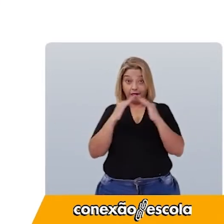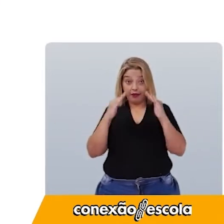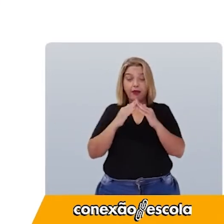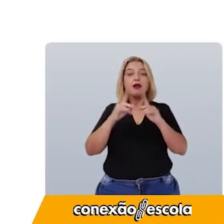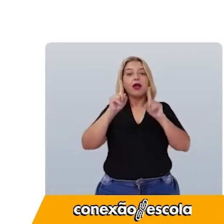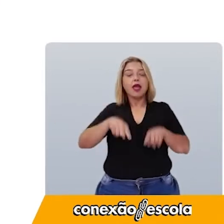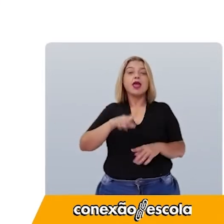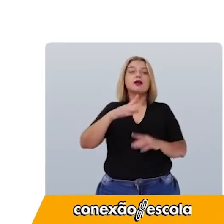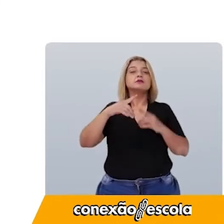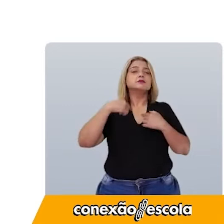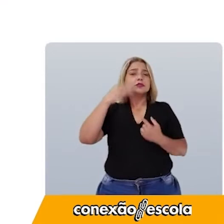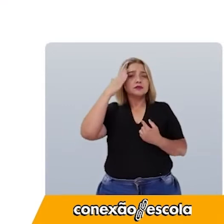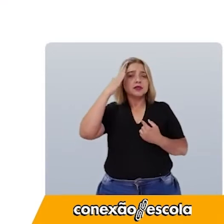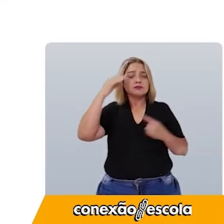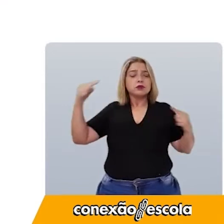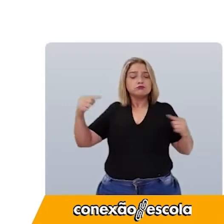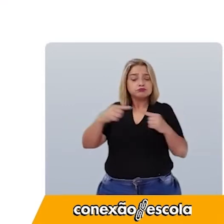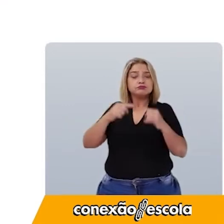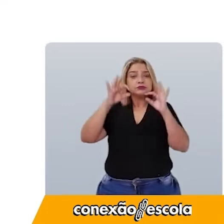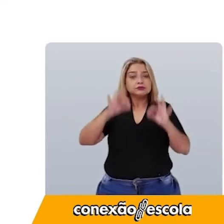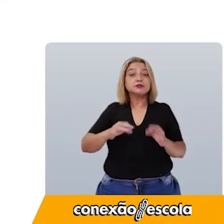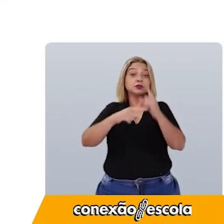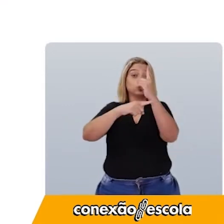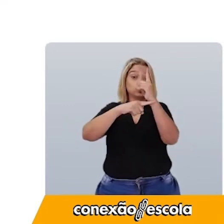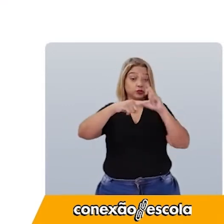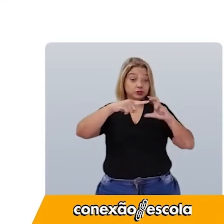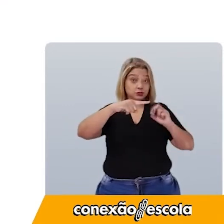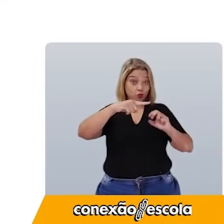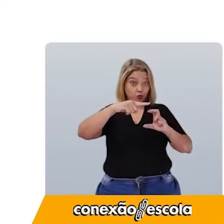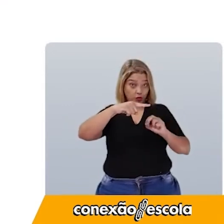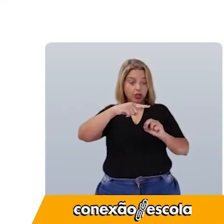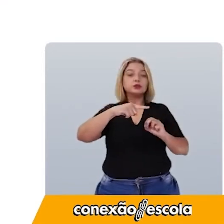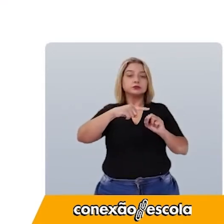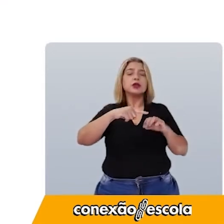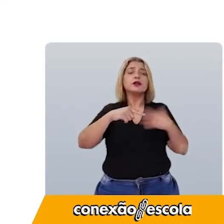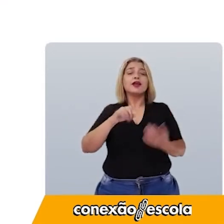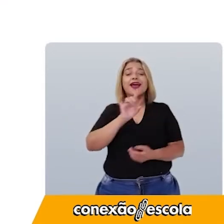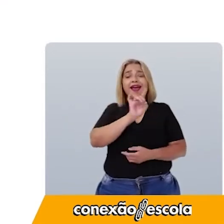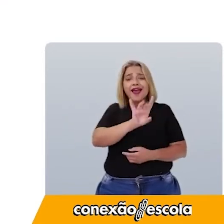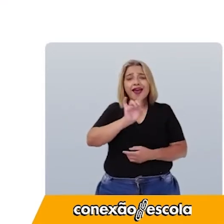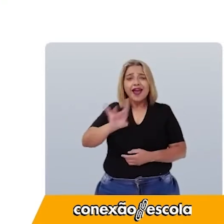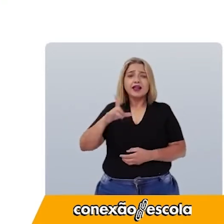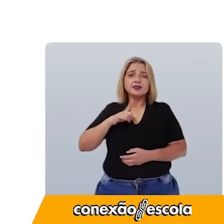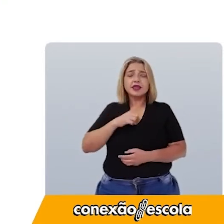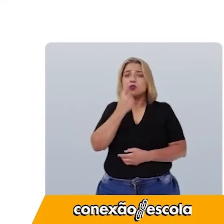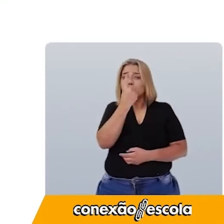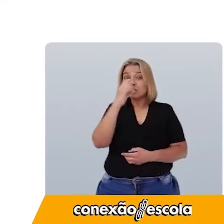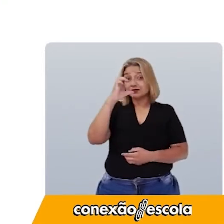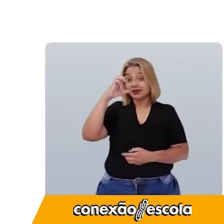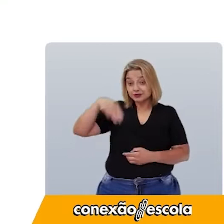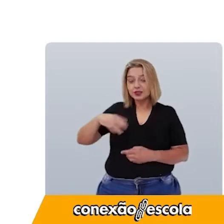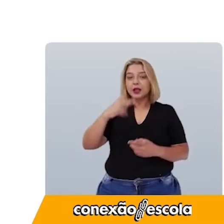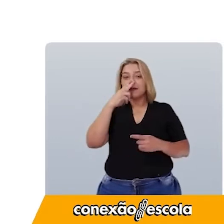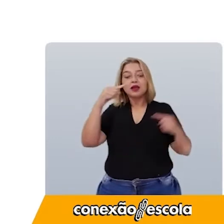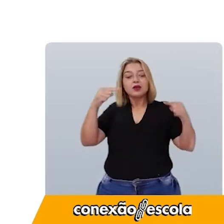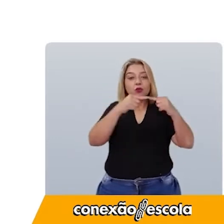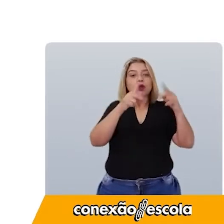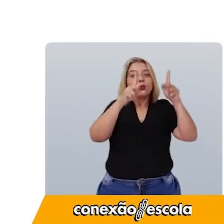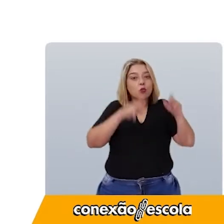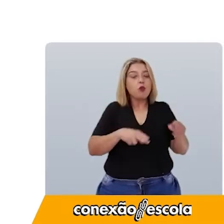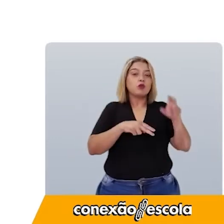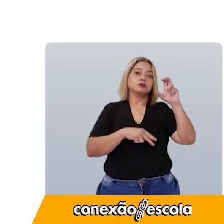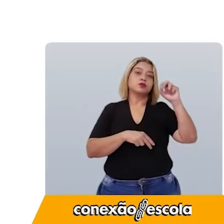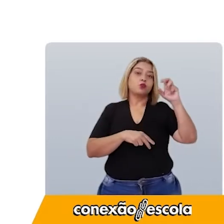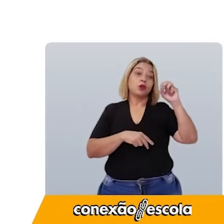de 1:50. Essa foi a escala. Então, cada centímetro no desenho equivale a 50 centímetros